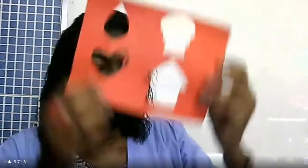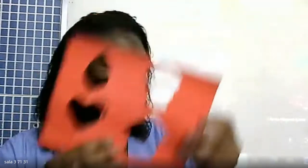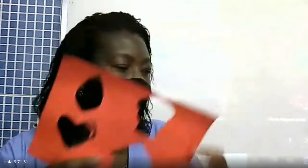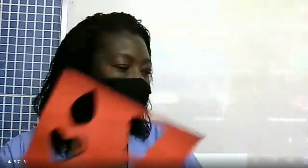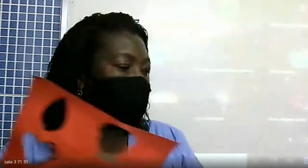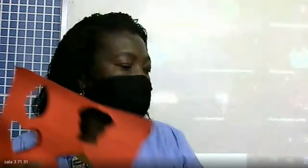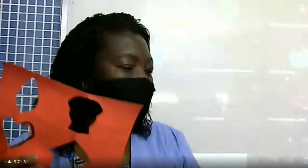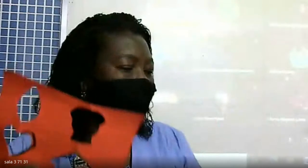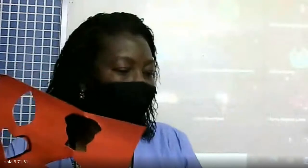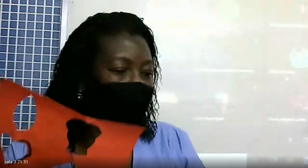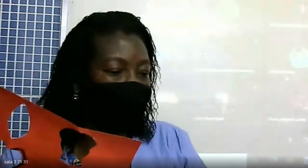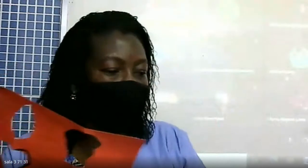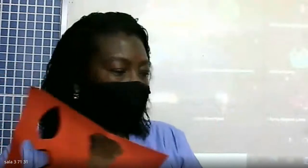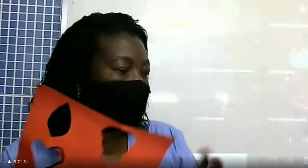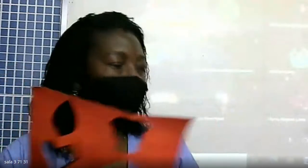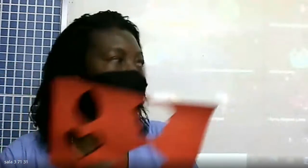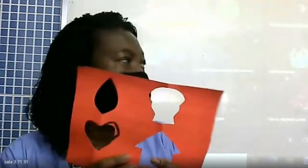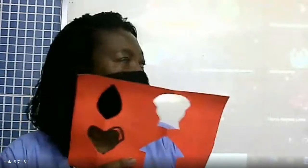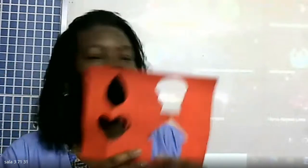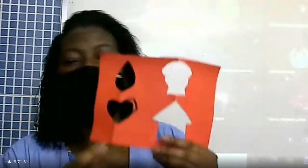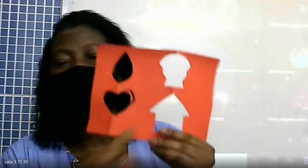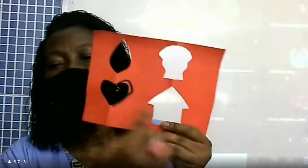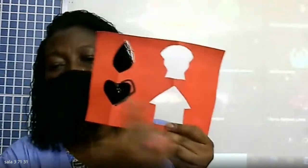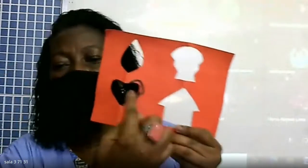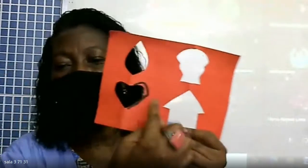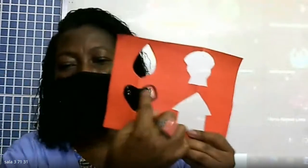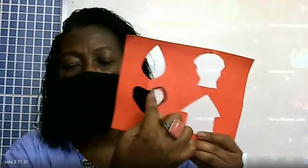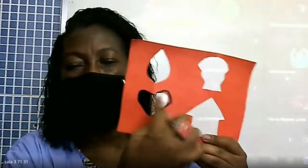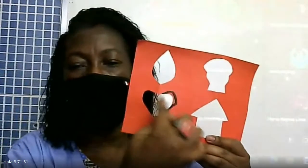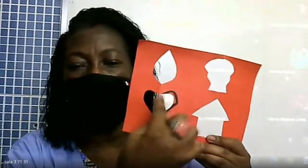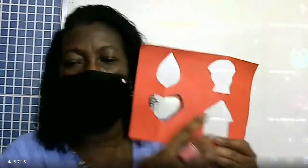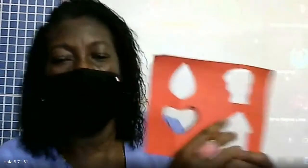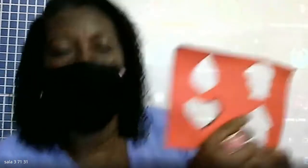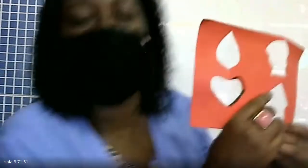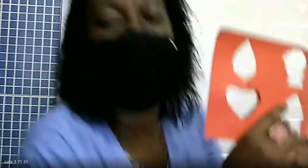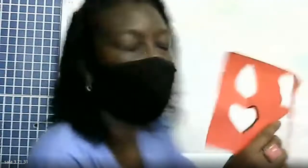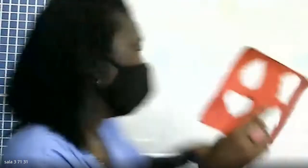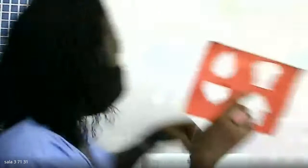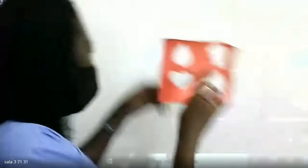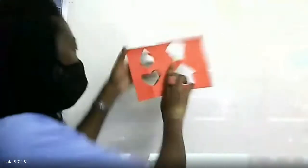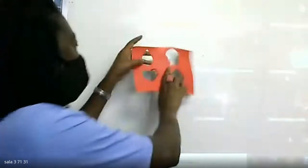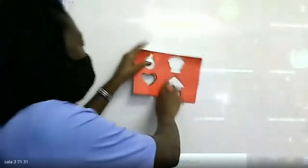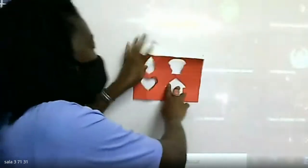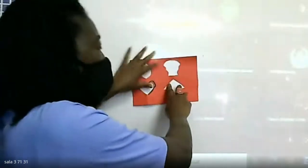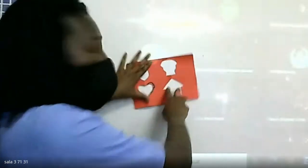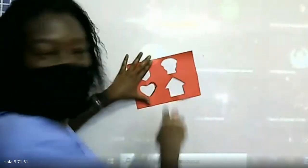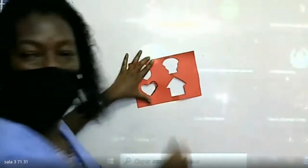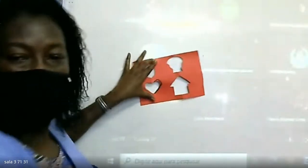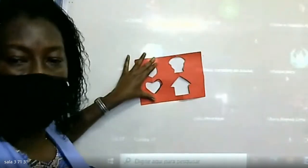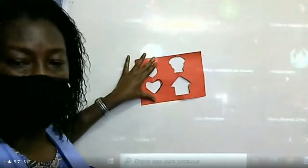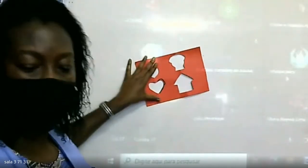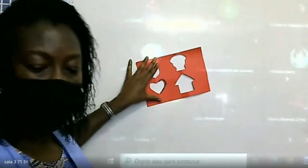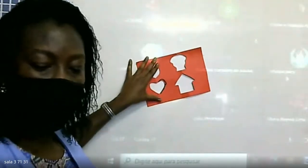vou e coloco no caderno, tá? De desenho. E vou pintando por dentro, né? Então eu boto lá no caderno